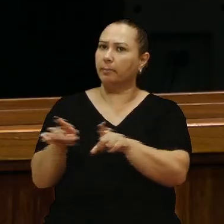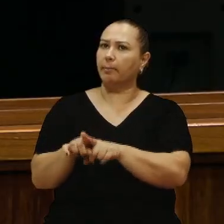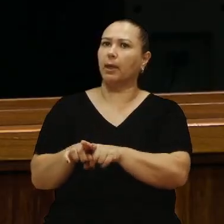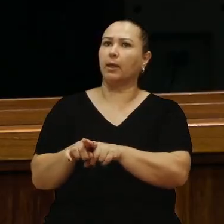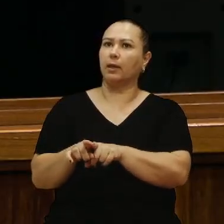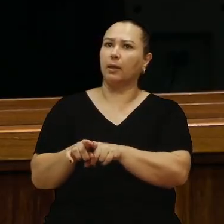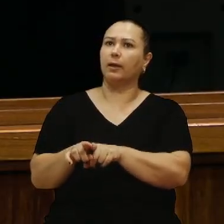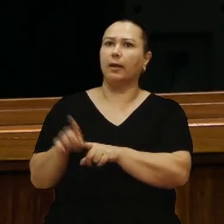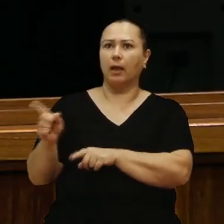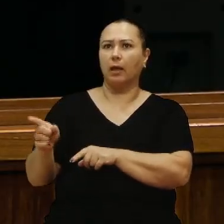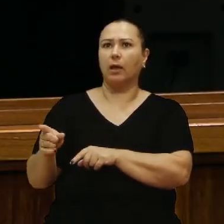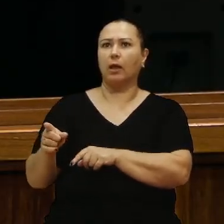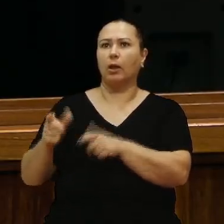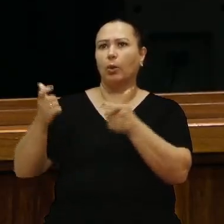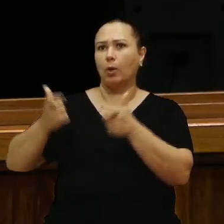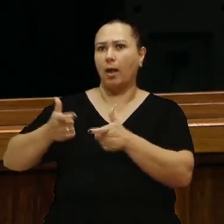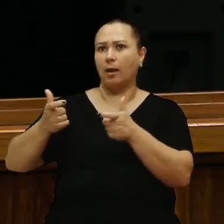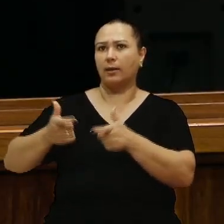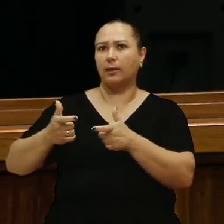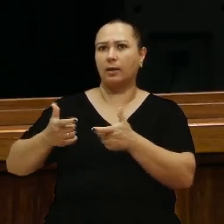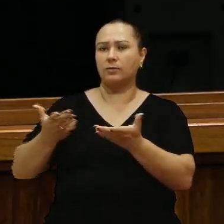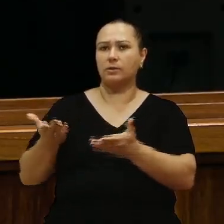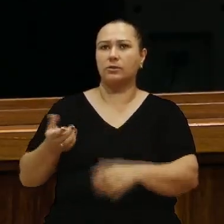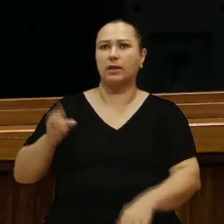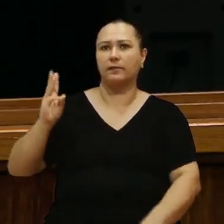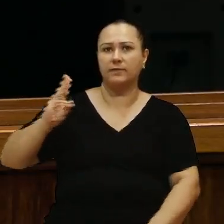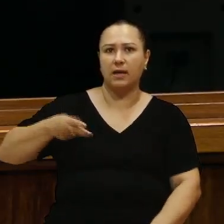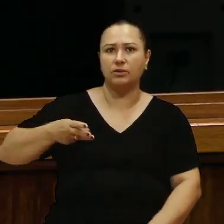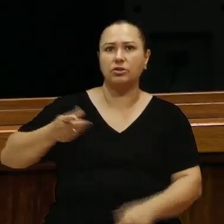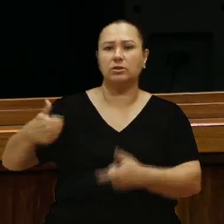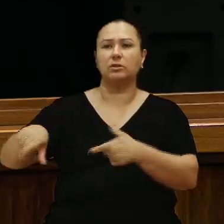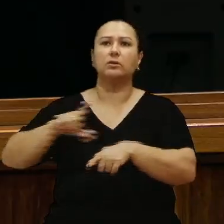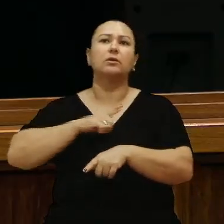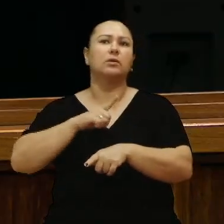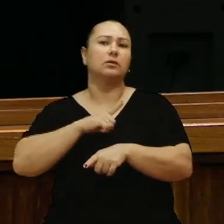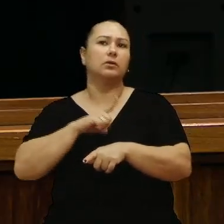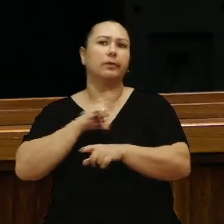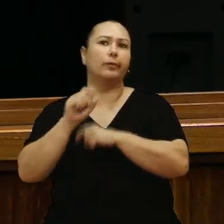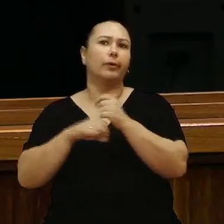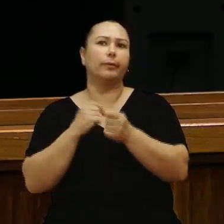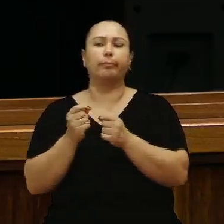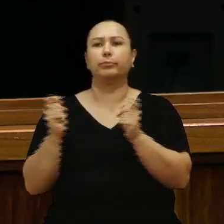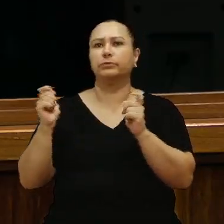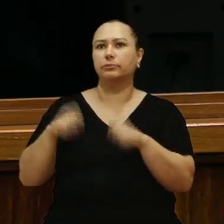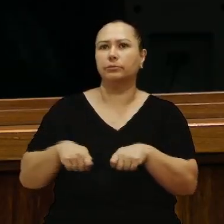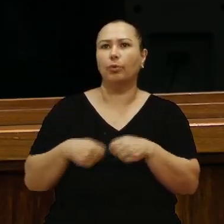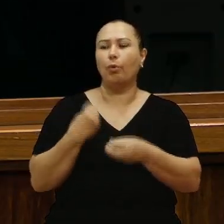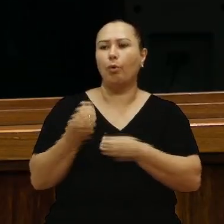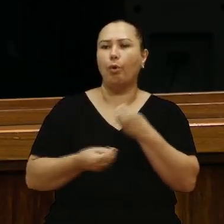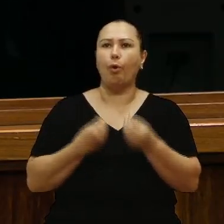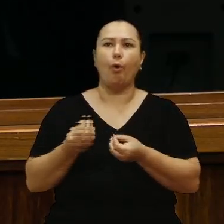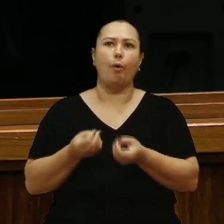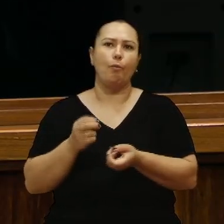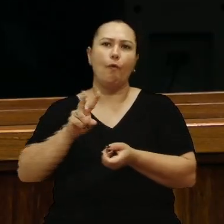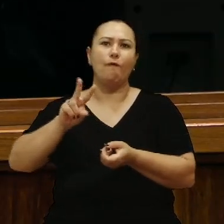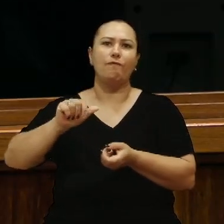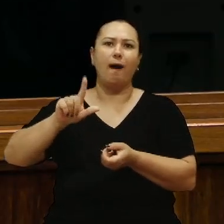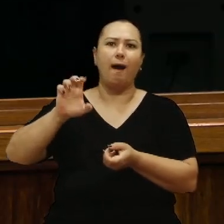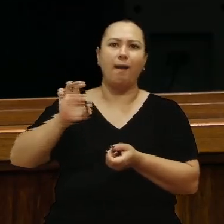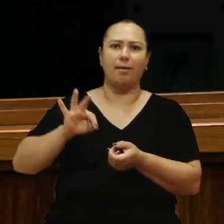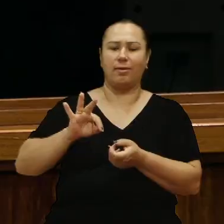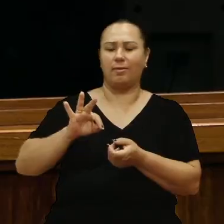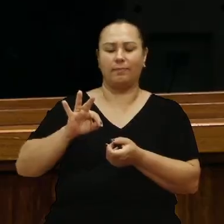concessionária, o próprio Gustavo comentou que tem possibilidades, por exemplo, do Vale Transporte, que alguns